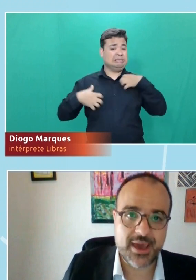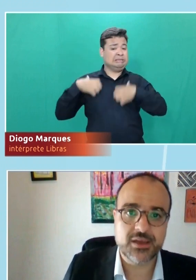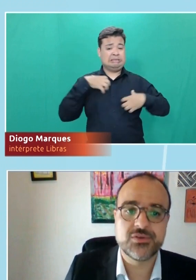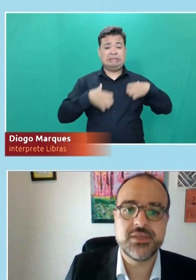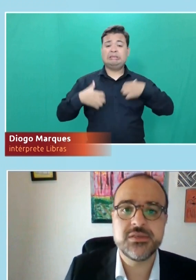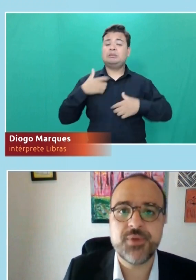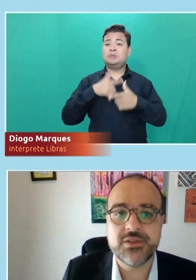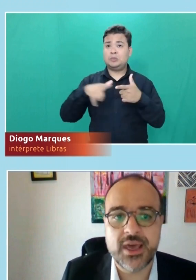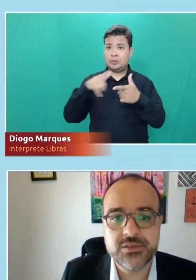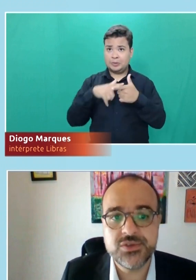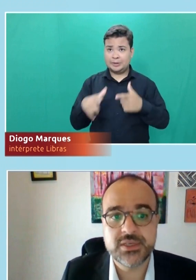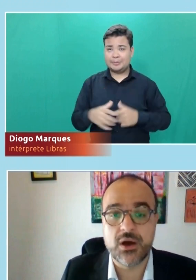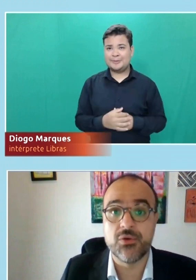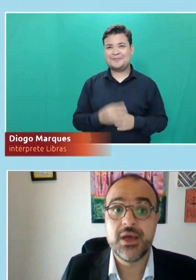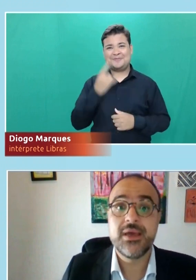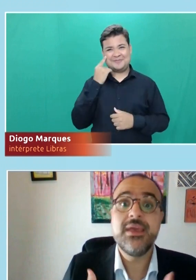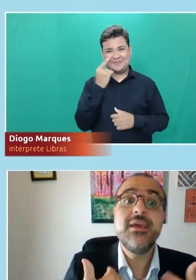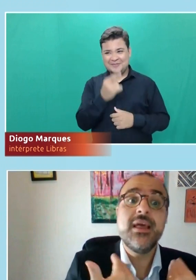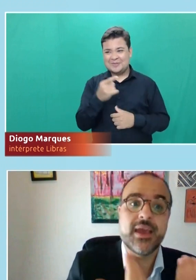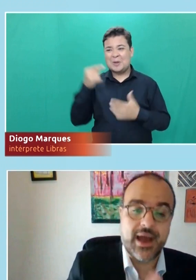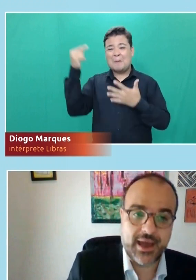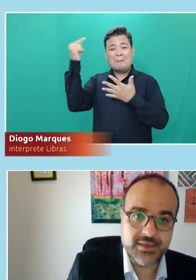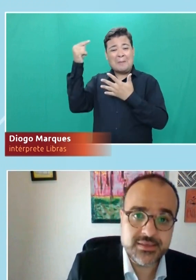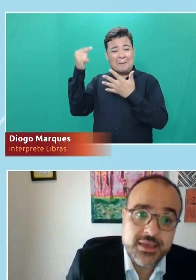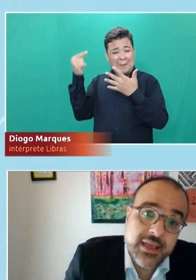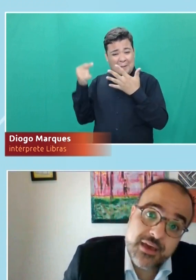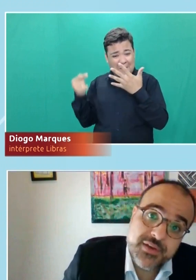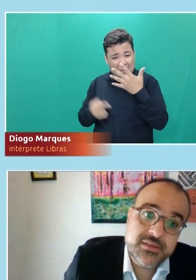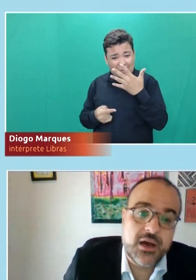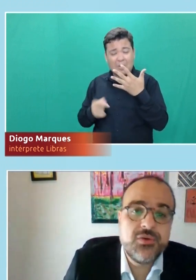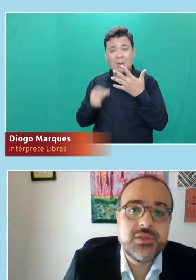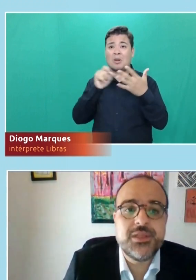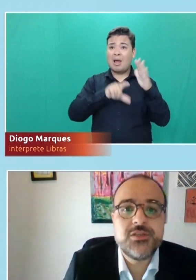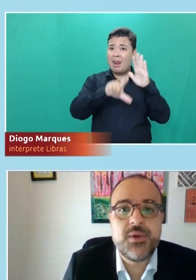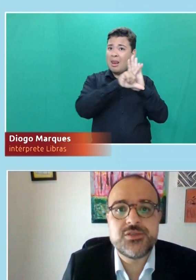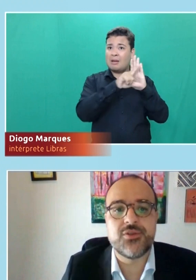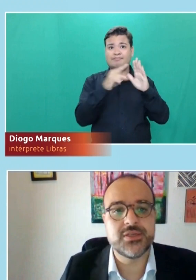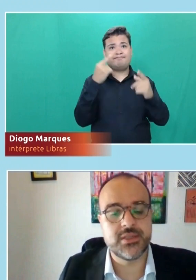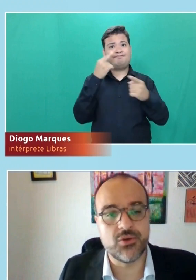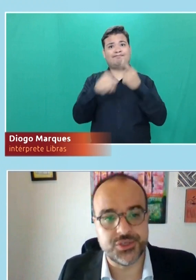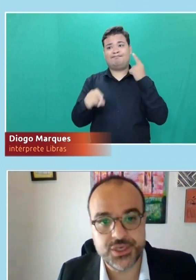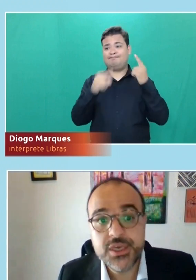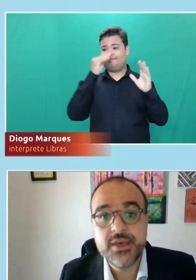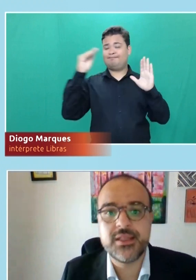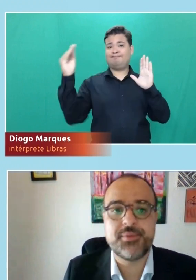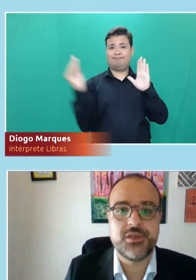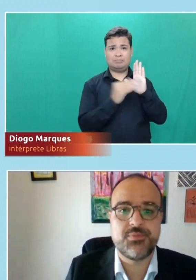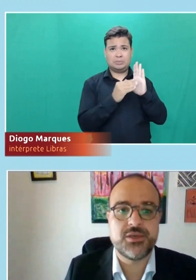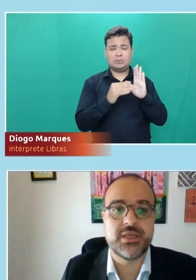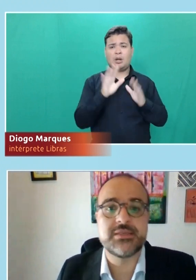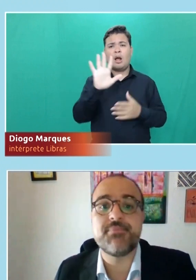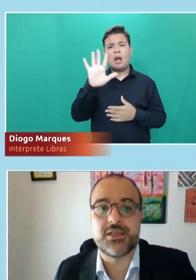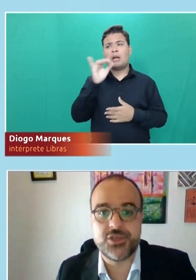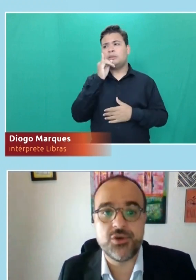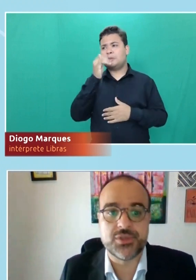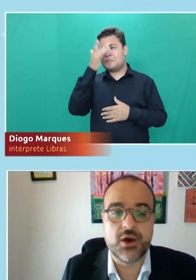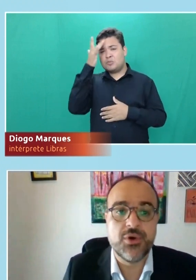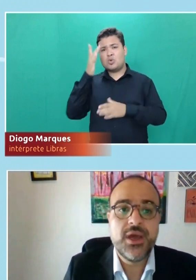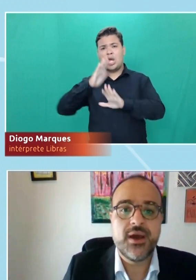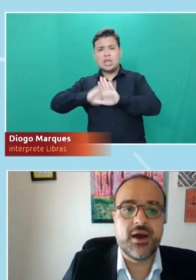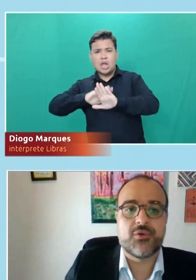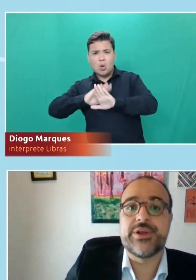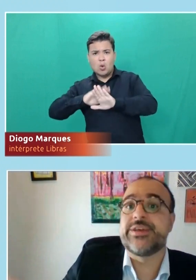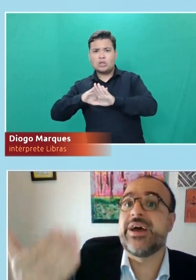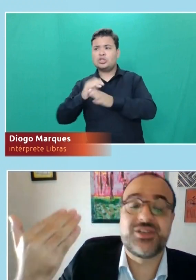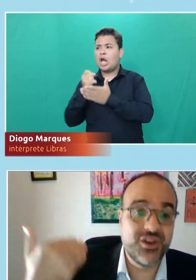vários aspectos, esses protestos são ilegais, devem, então, independentemente da nossa ideologia, independentemente da simpatia ou